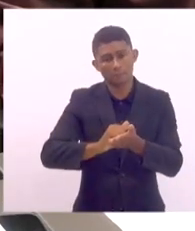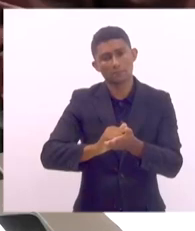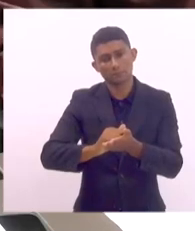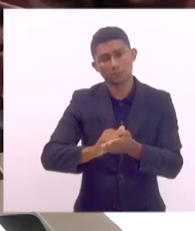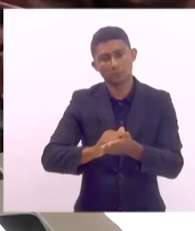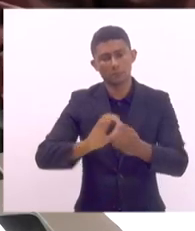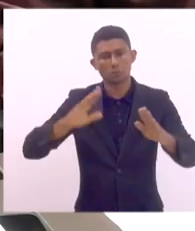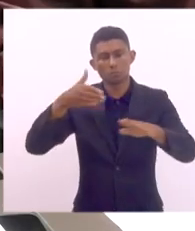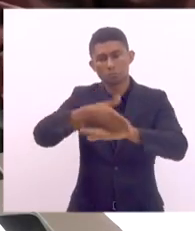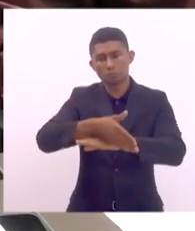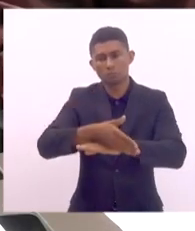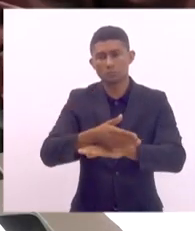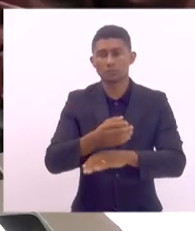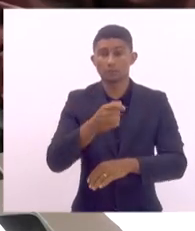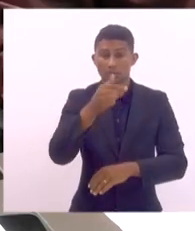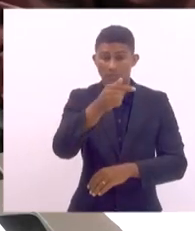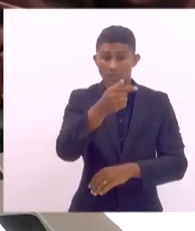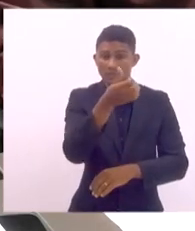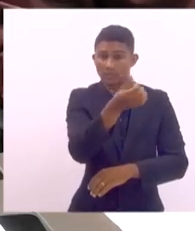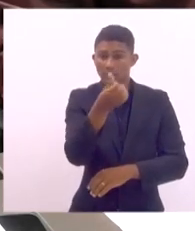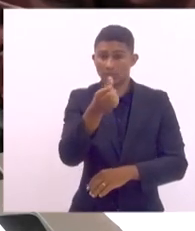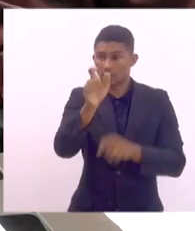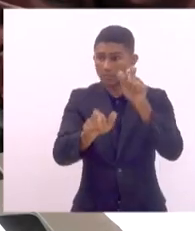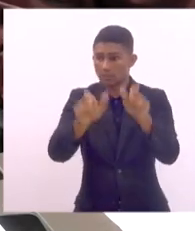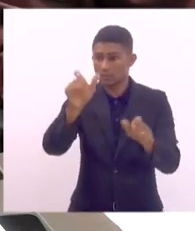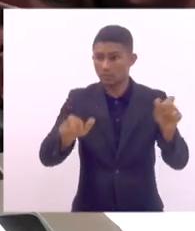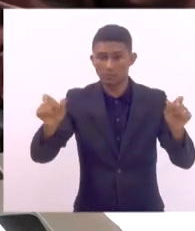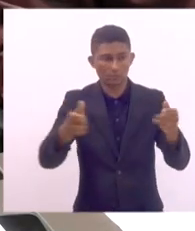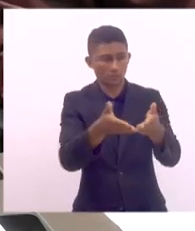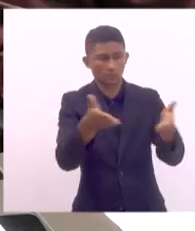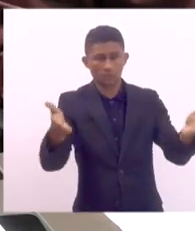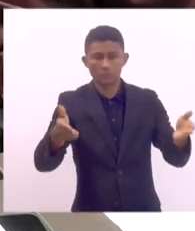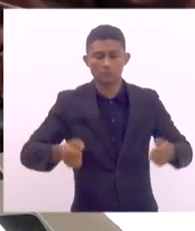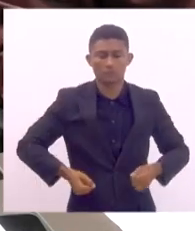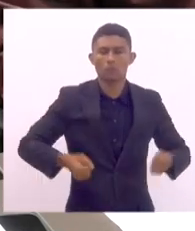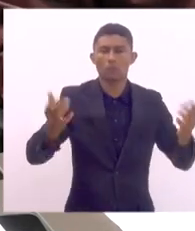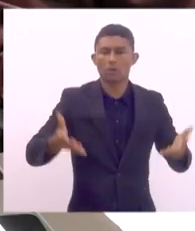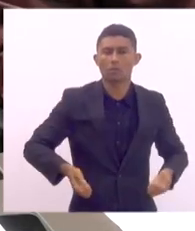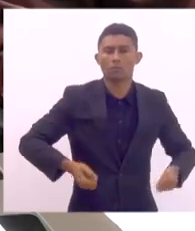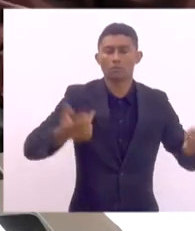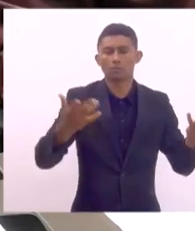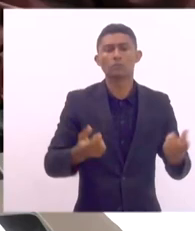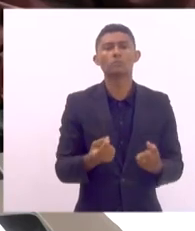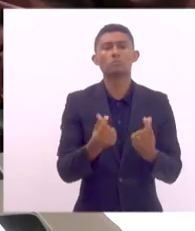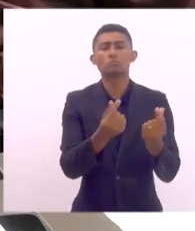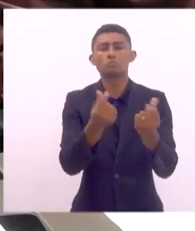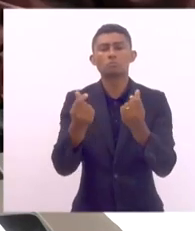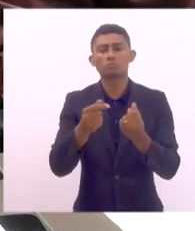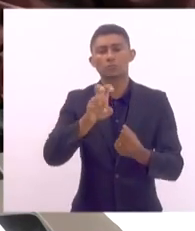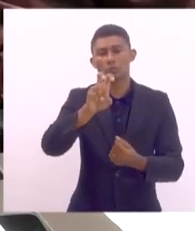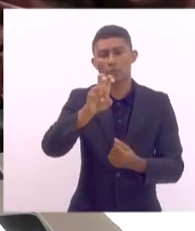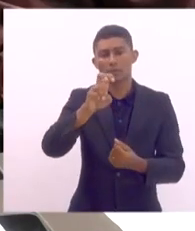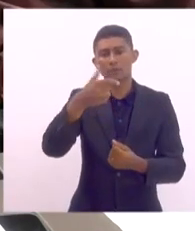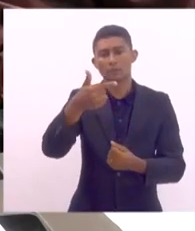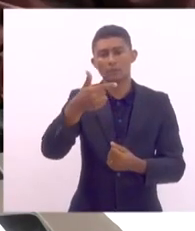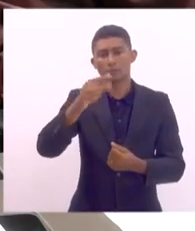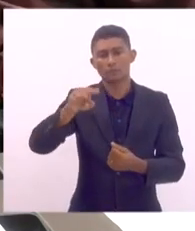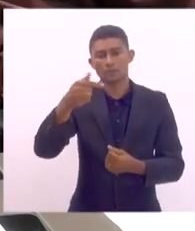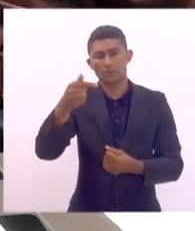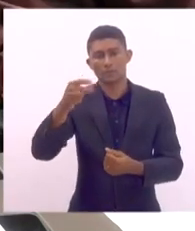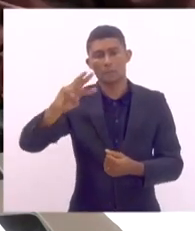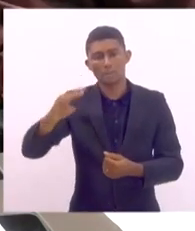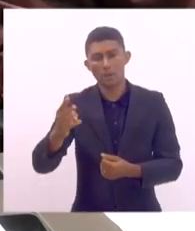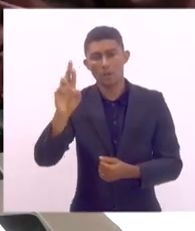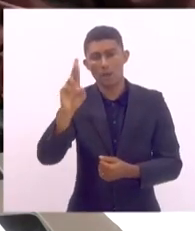esses 766 participantes gastariam 52,7 milhões de reais